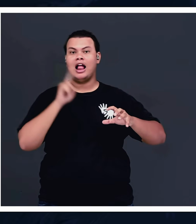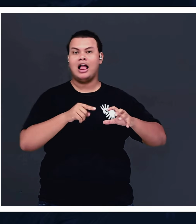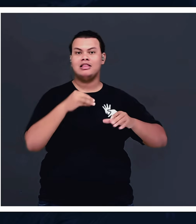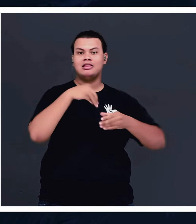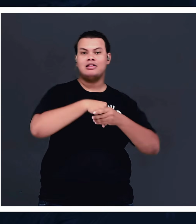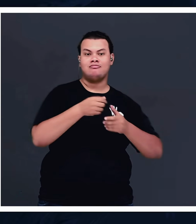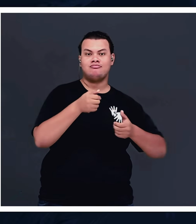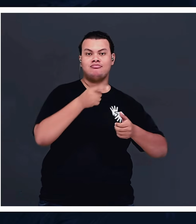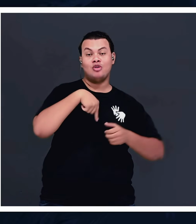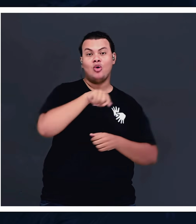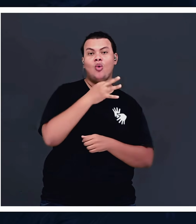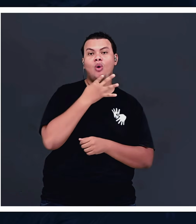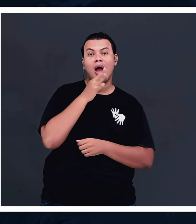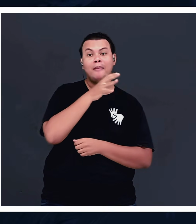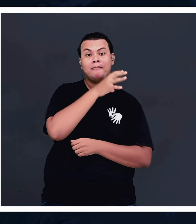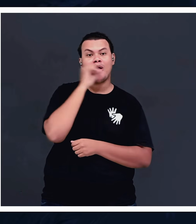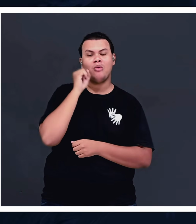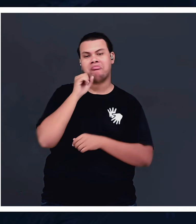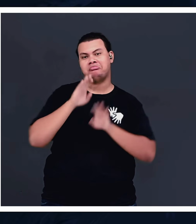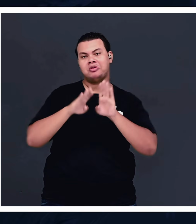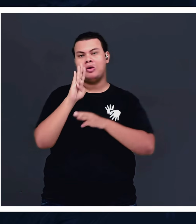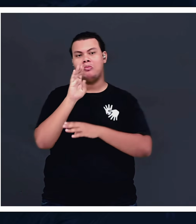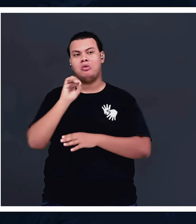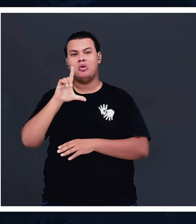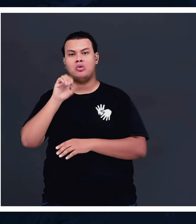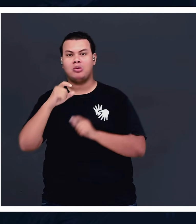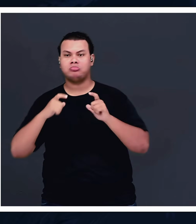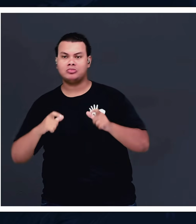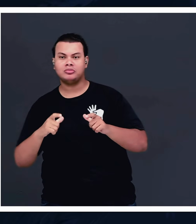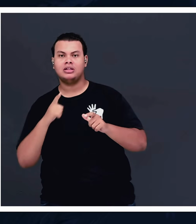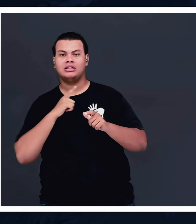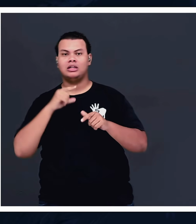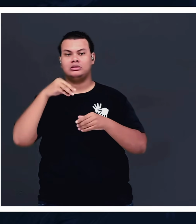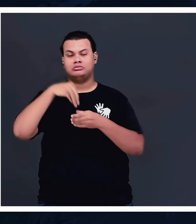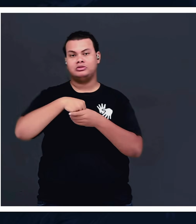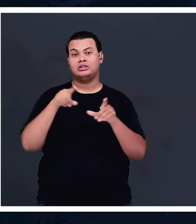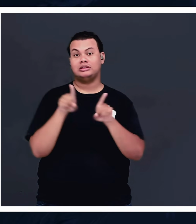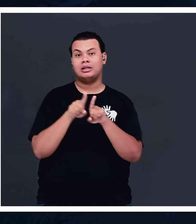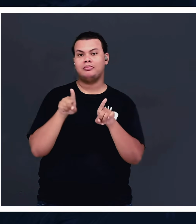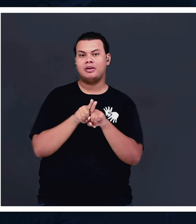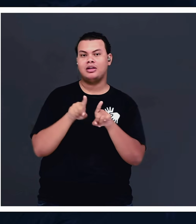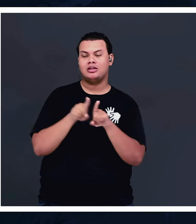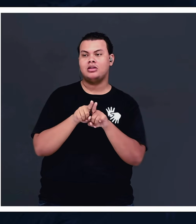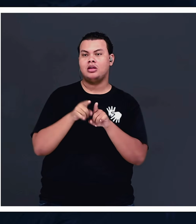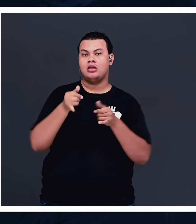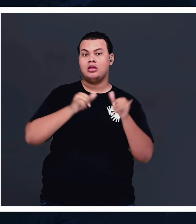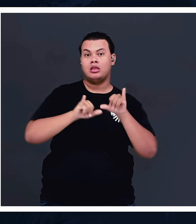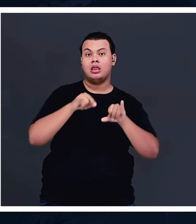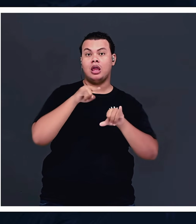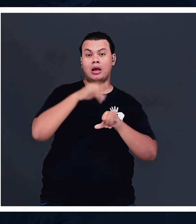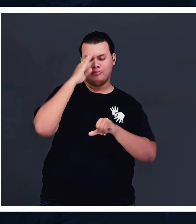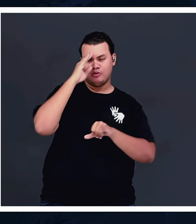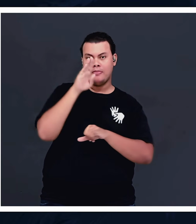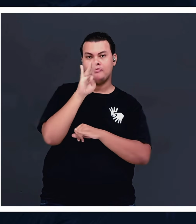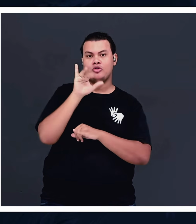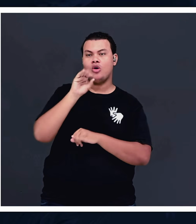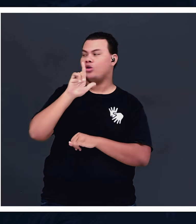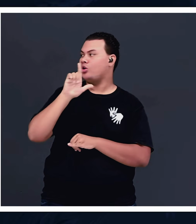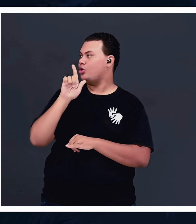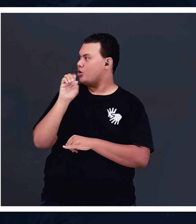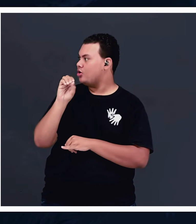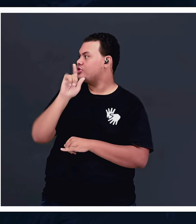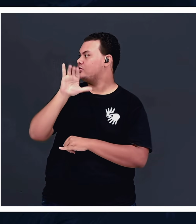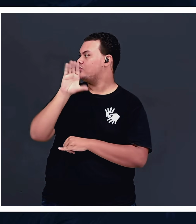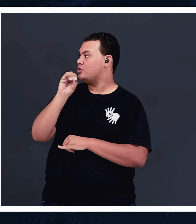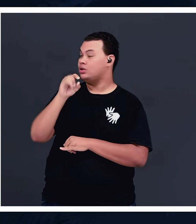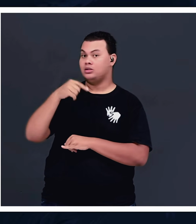pão que nós conhecemos, é o bolo que nós conhecemos. Claro, tem um fermento químico também, mas estou falando do fermento biológico. E o que